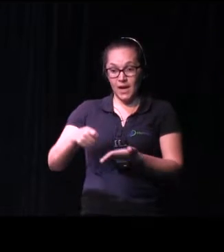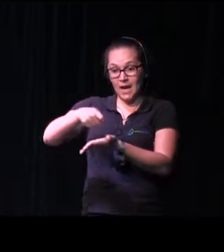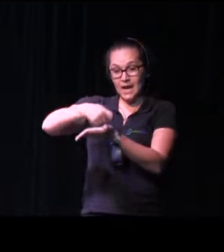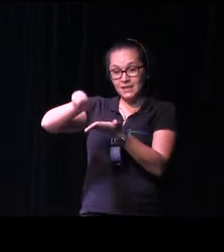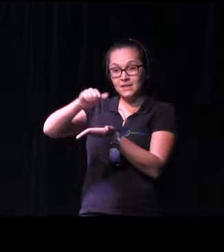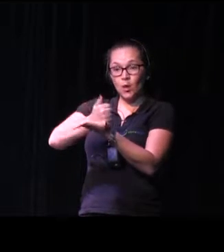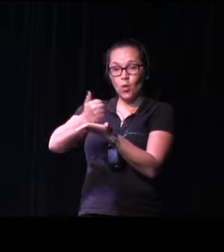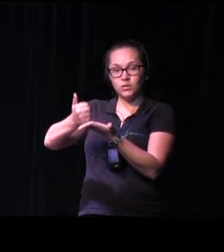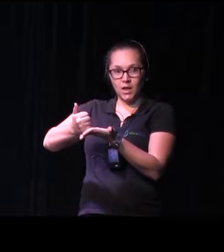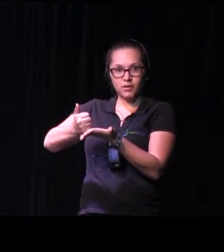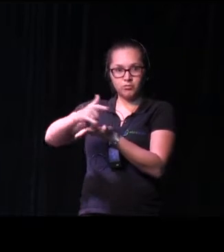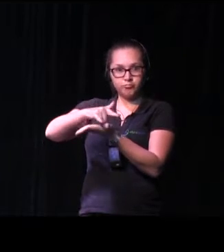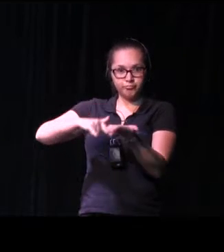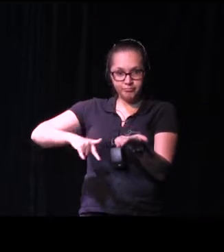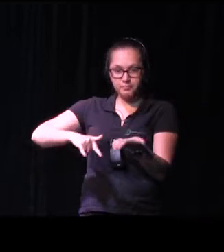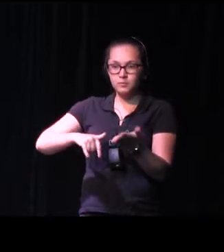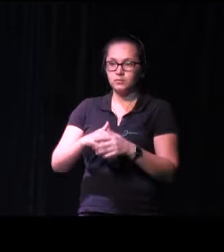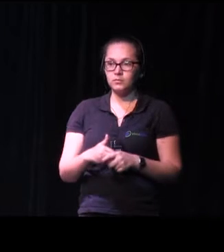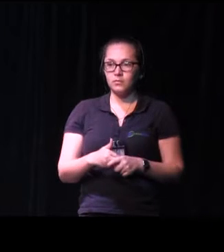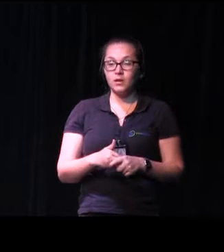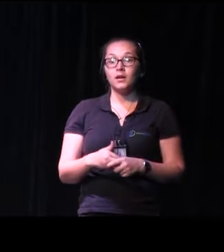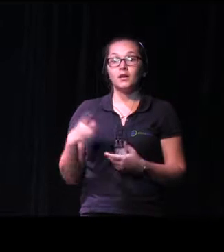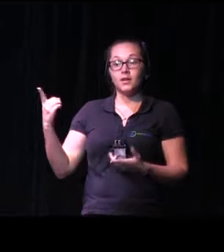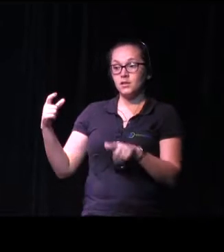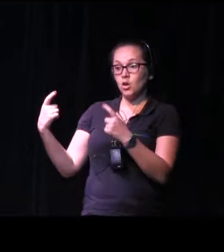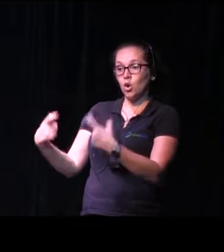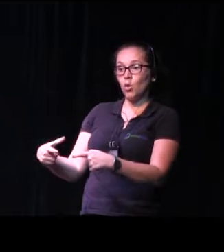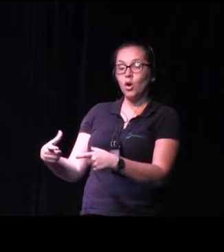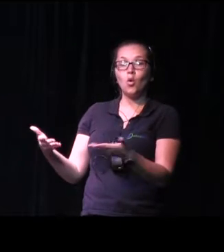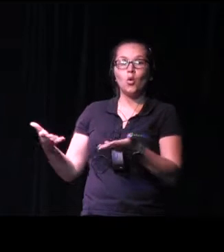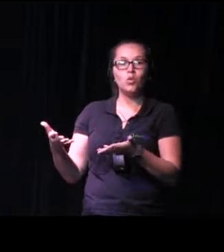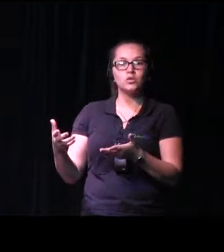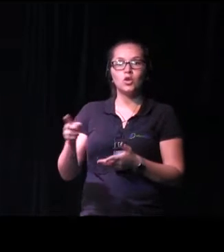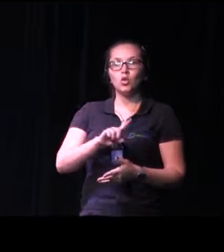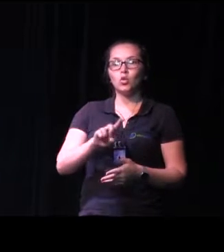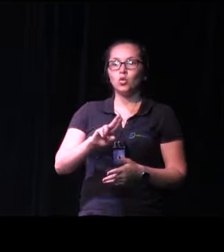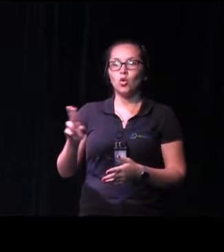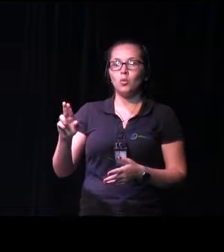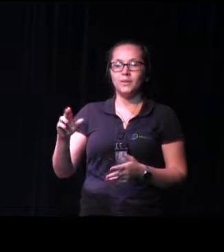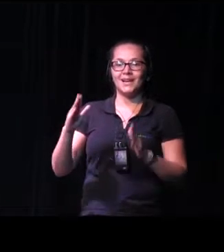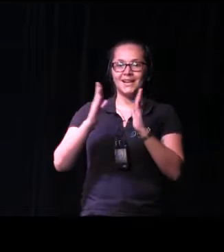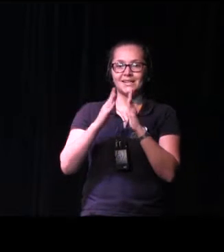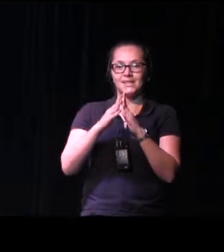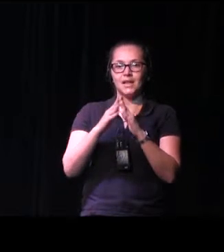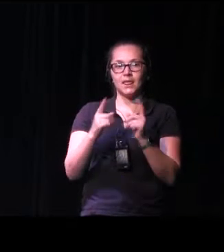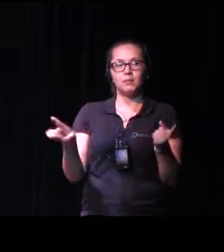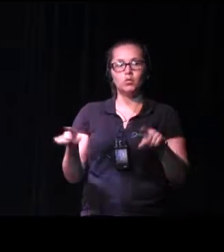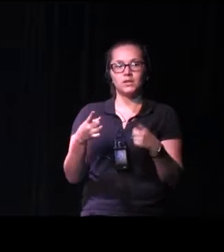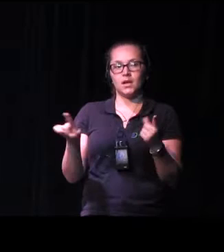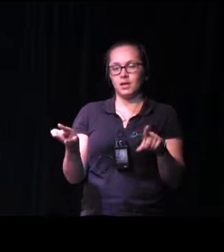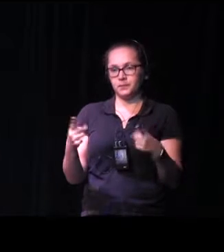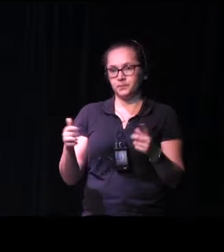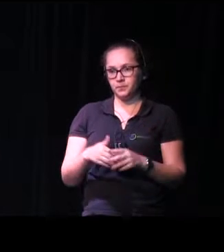conseguimos assinar este contrato. E este lugar é chamado de a Casa